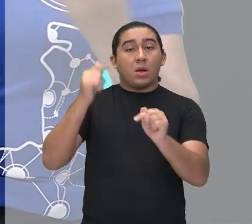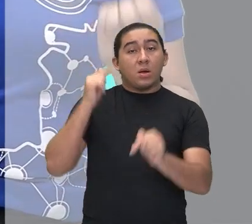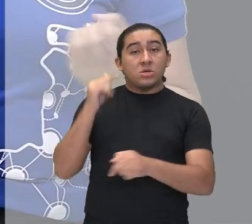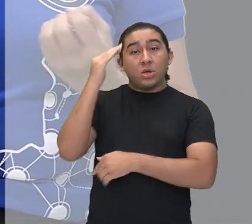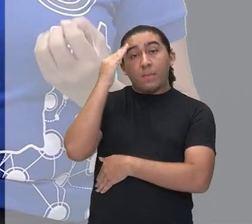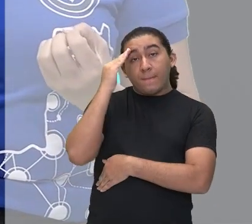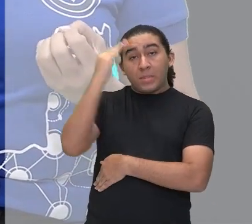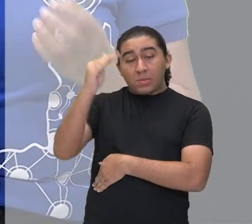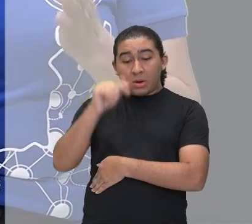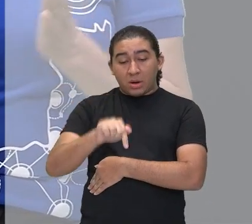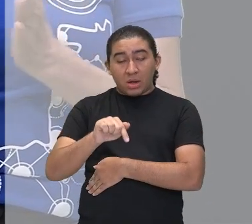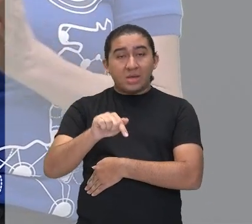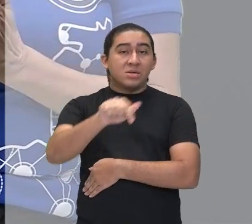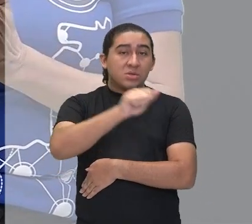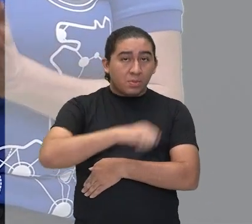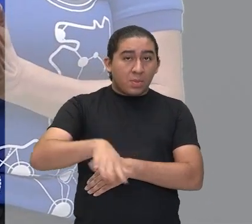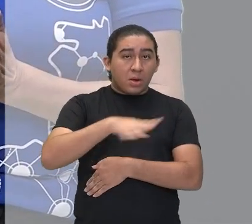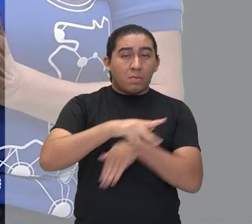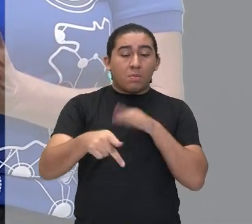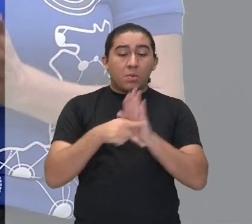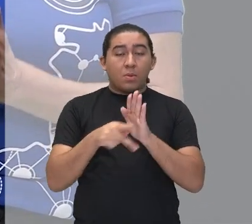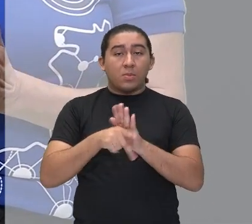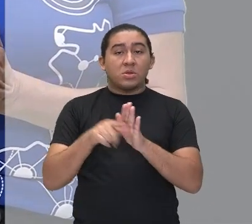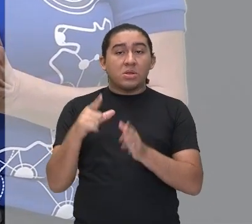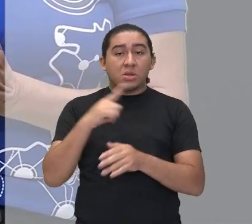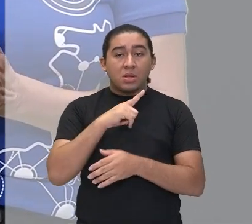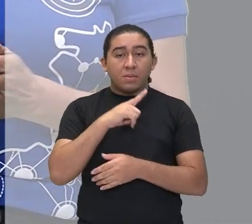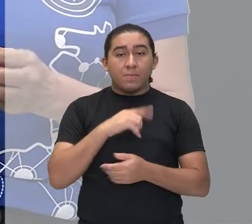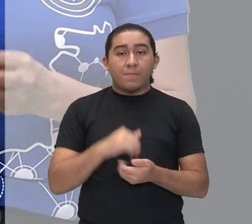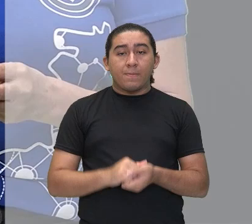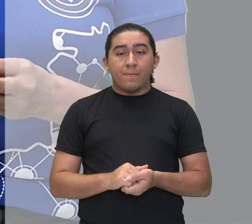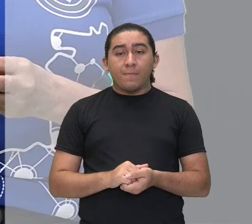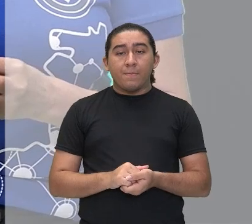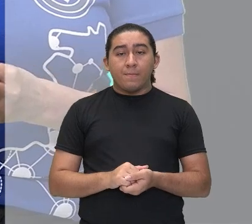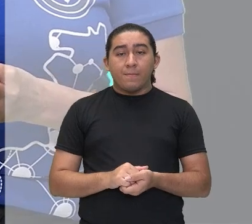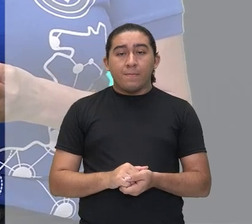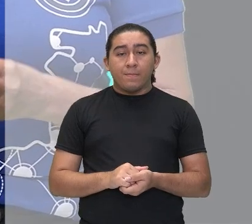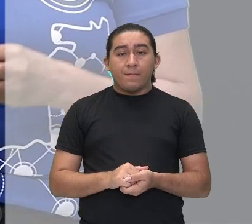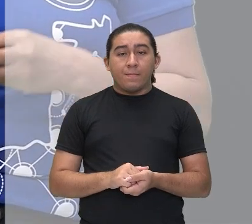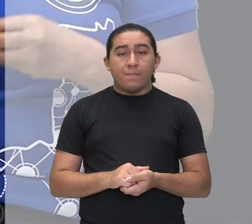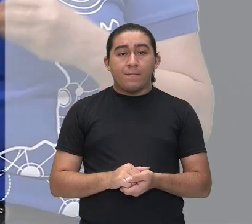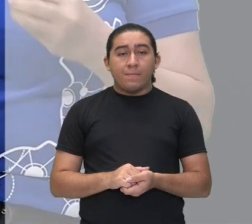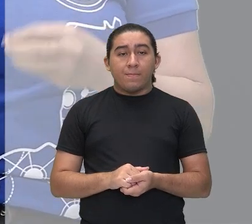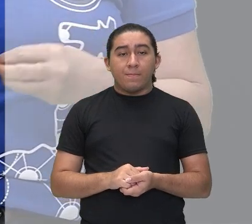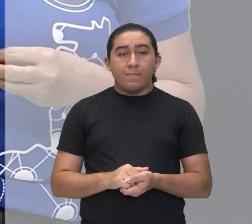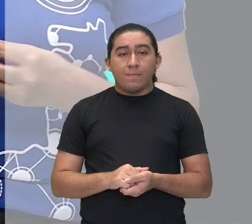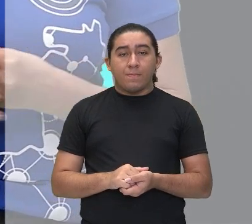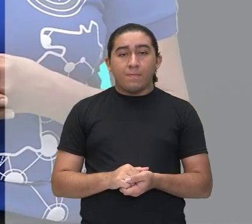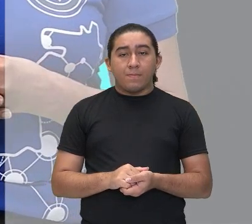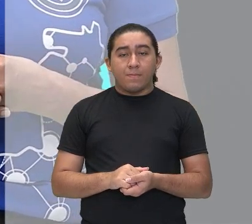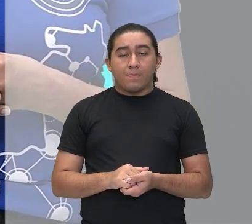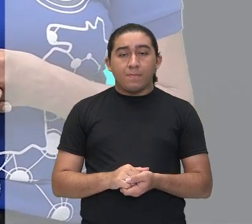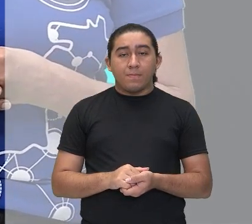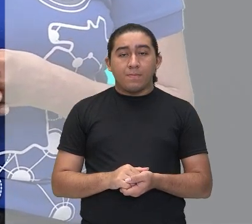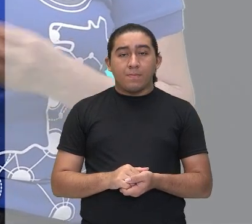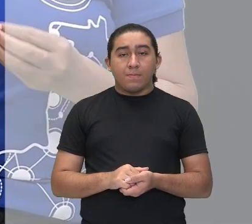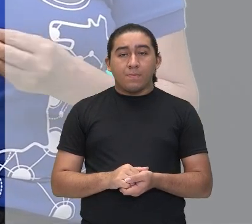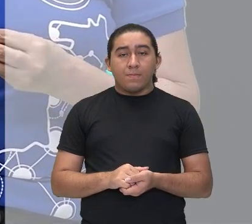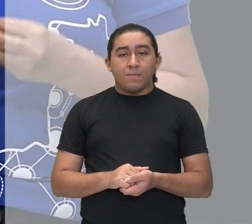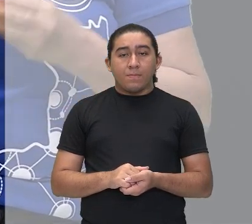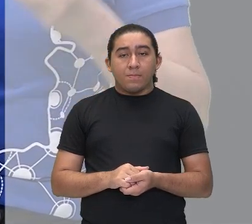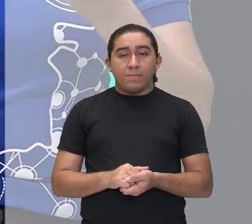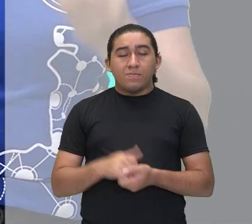principalmente nessa escola, né, que está bem próxima do realismo naturalismo, não se pensava